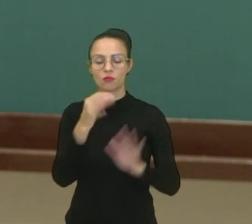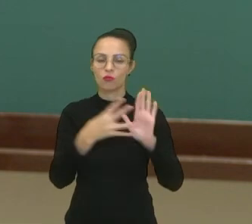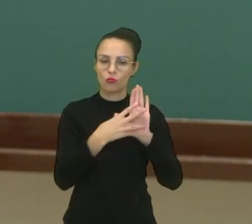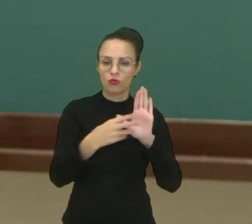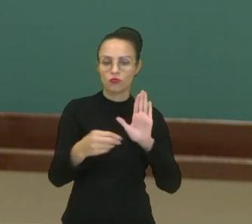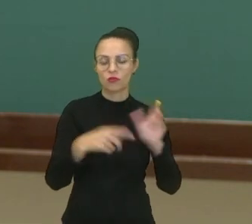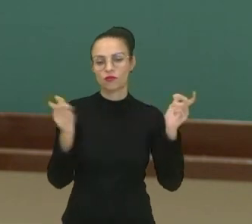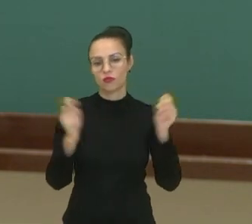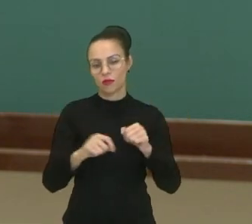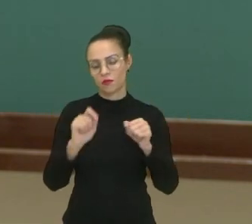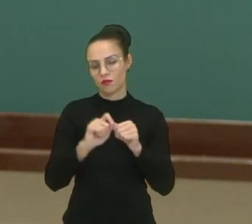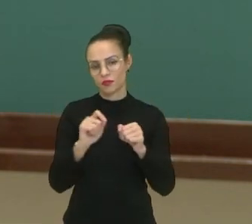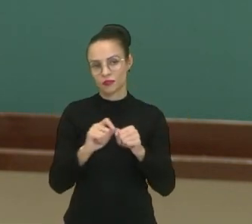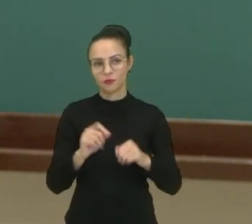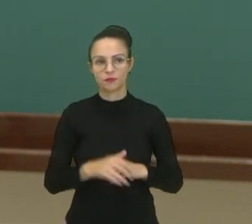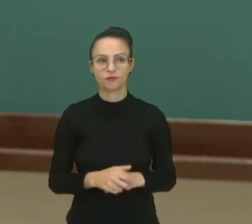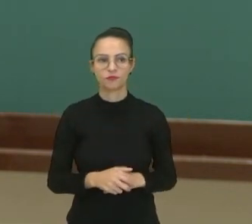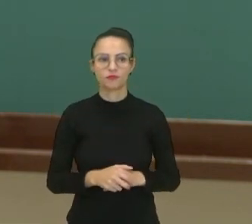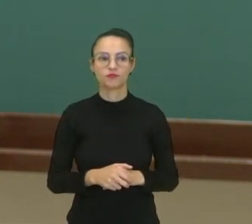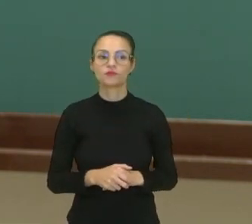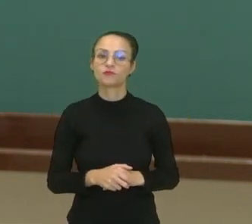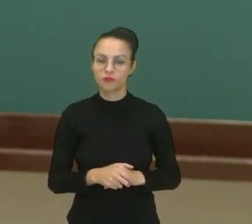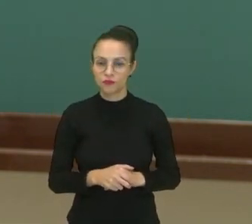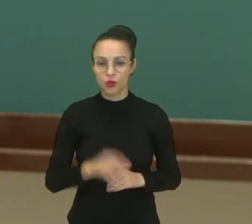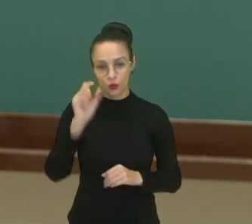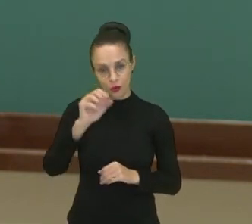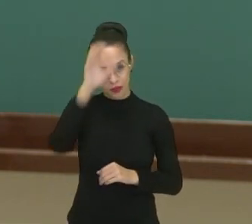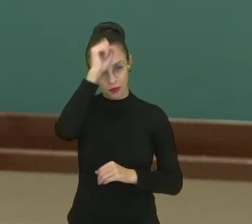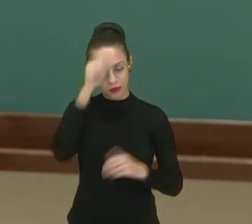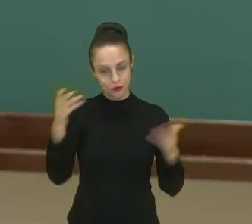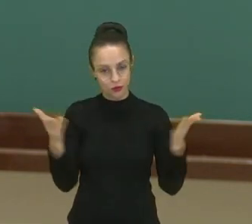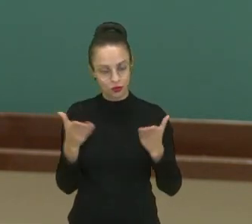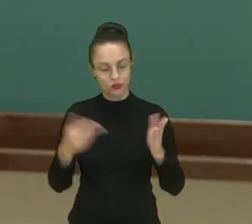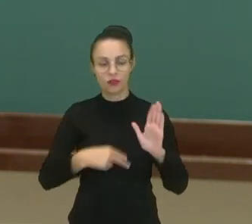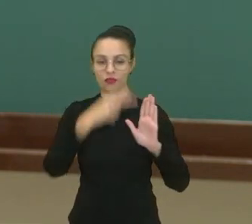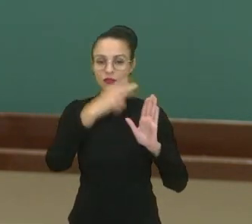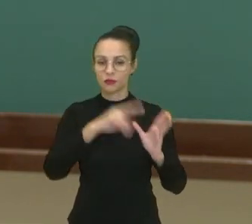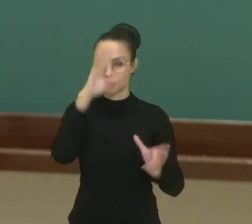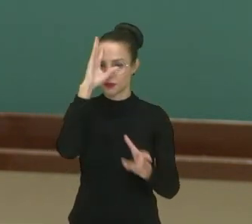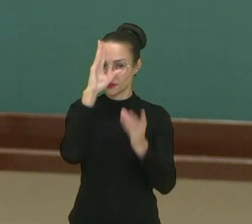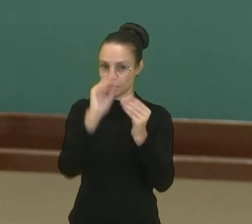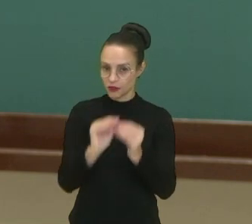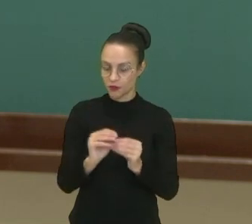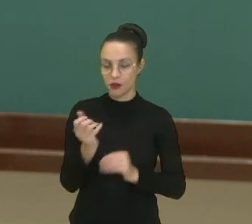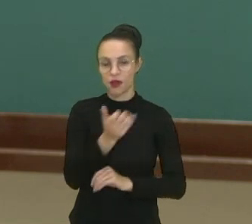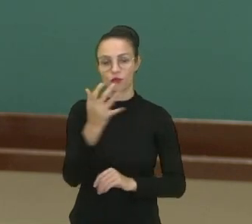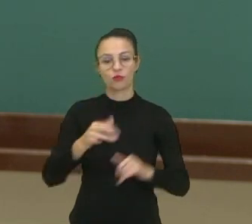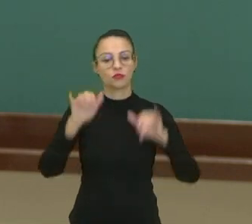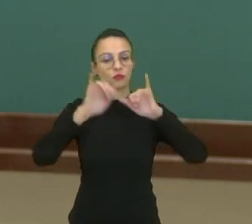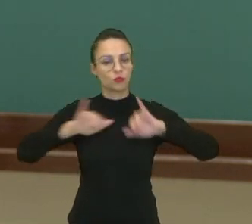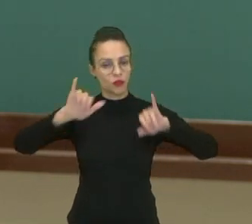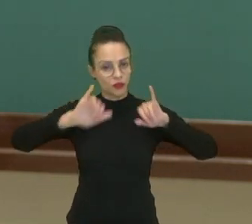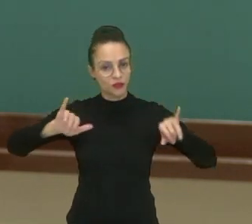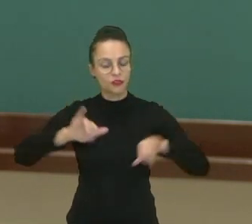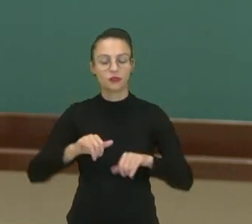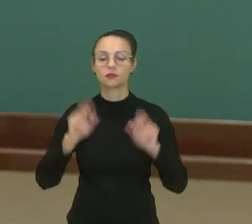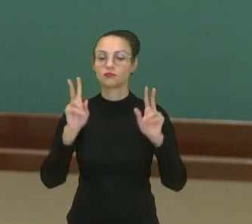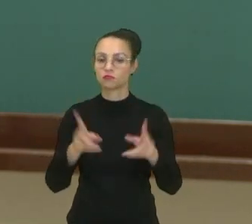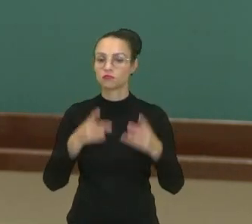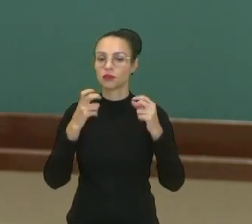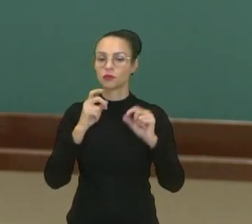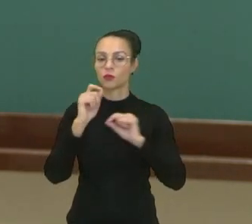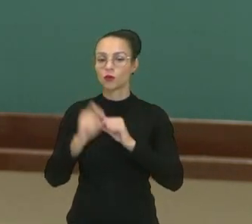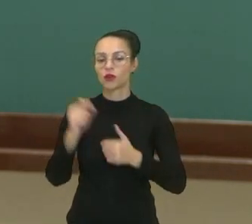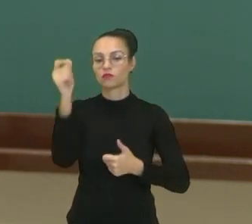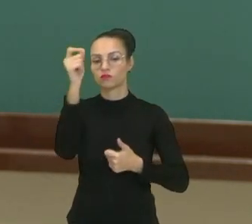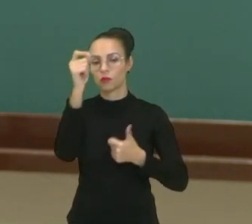o marketing, a propaganda. O que aprendemos? Lemos e interpretamos algumas propagandas, reconhecemos